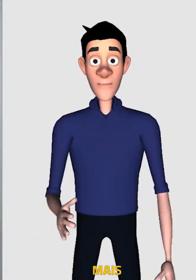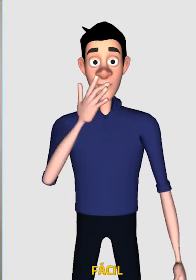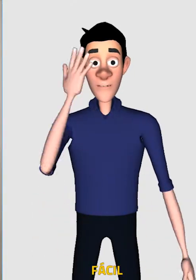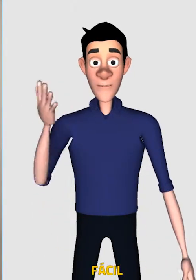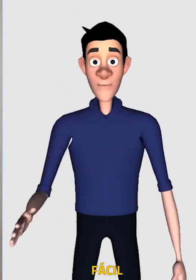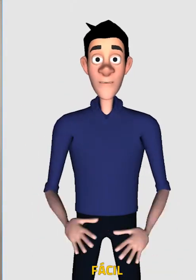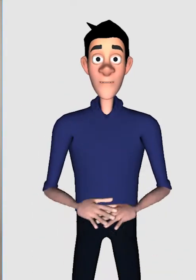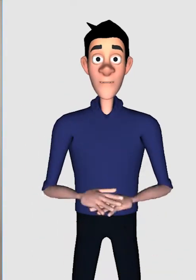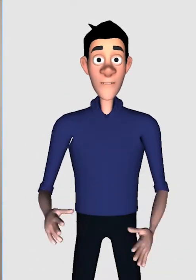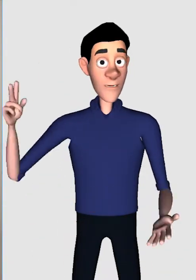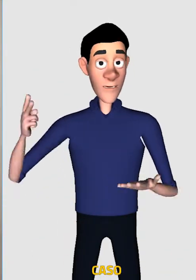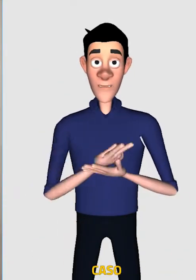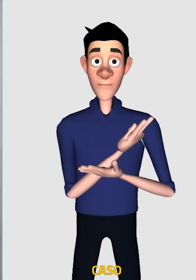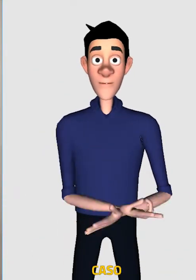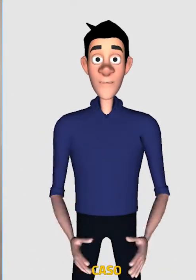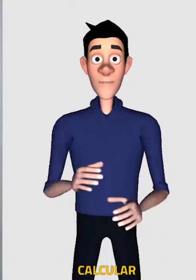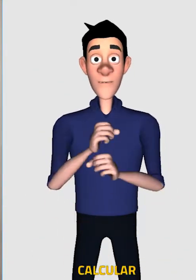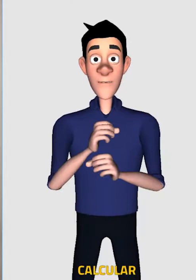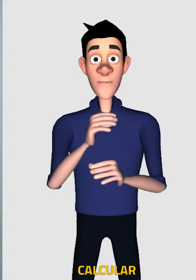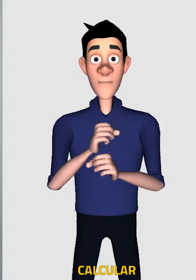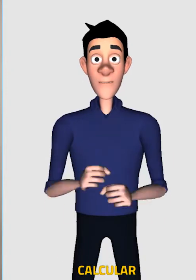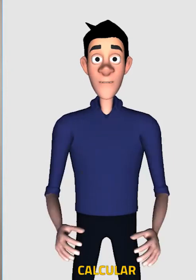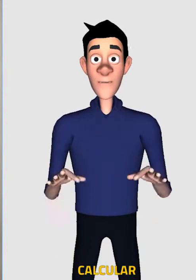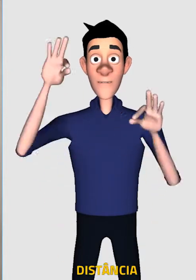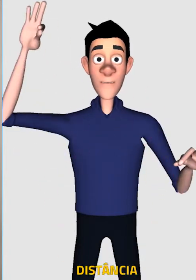Se você calcular a distância total